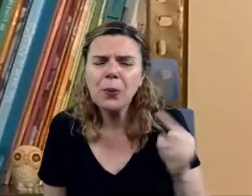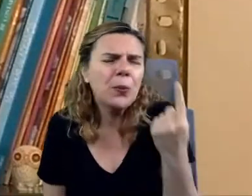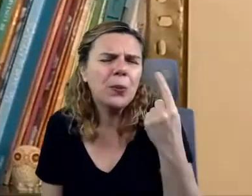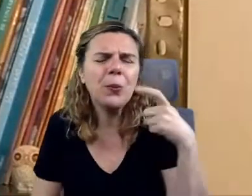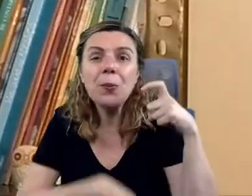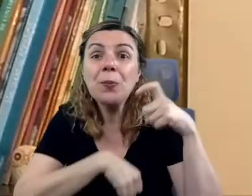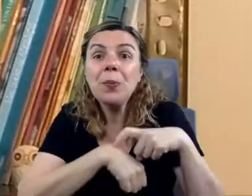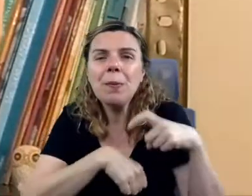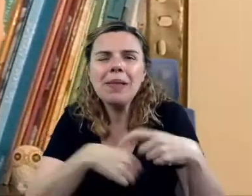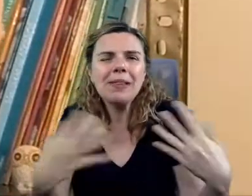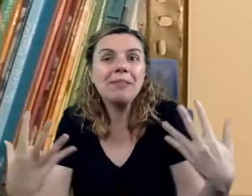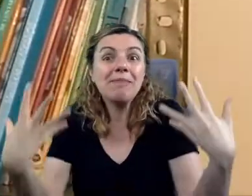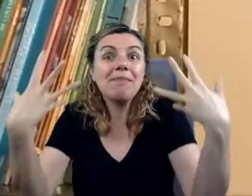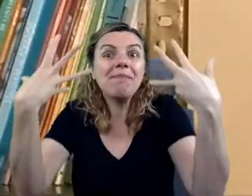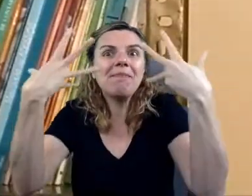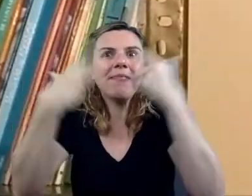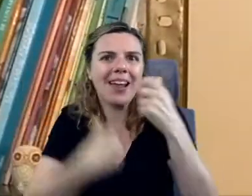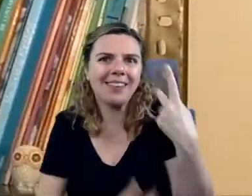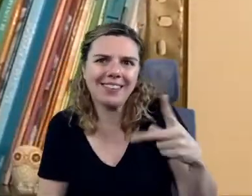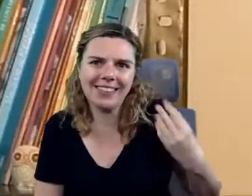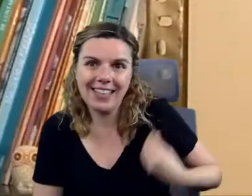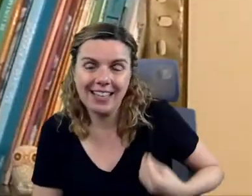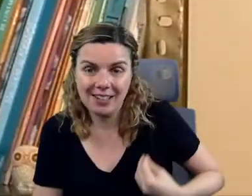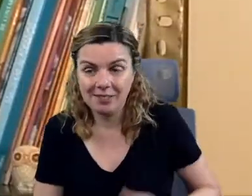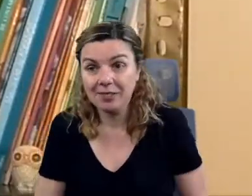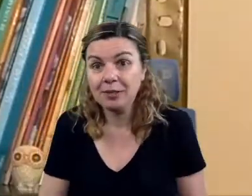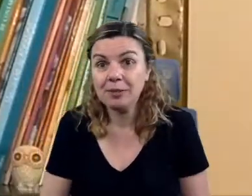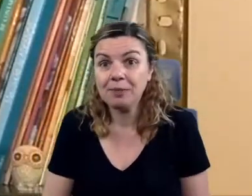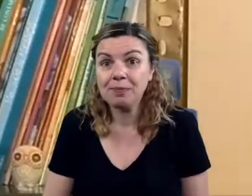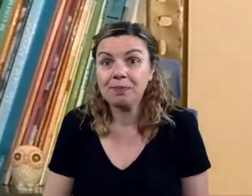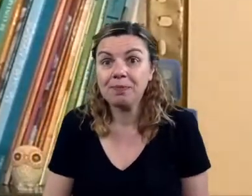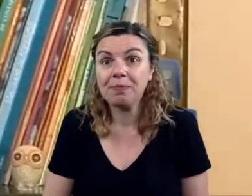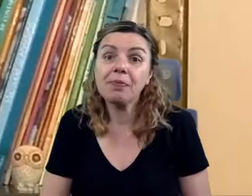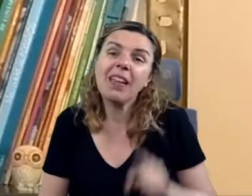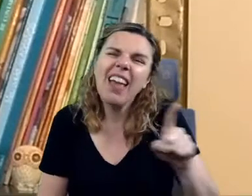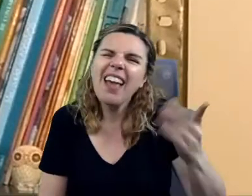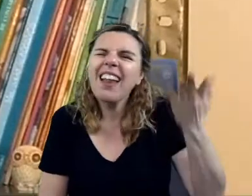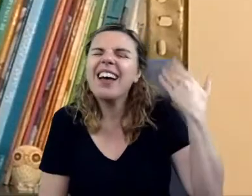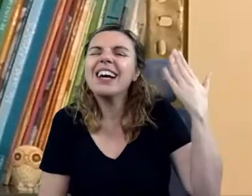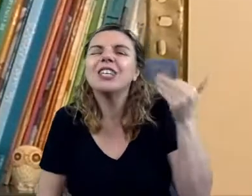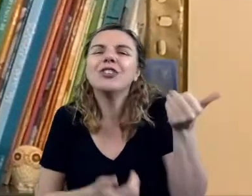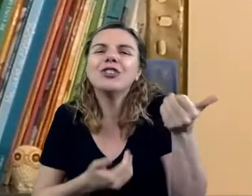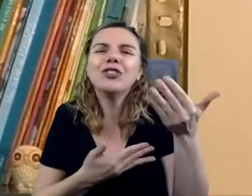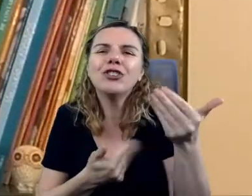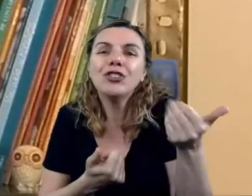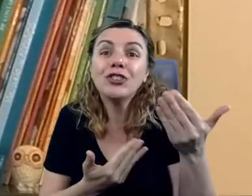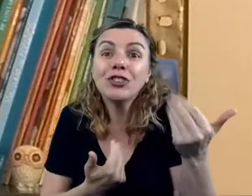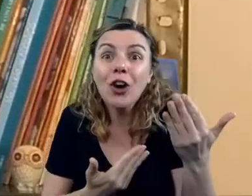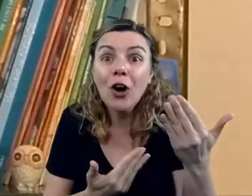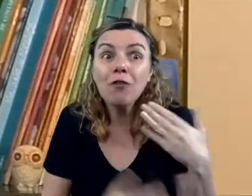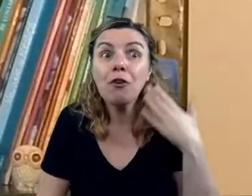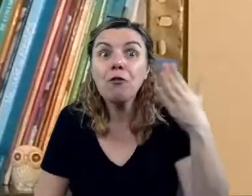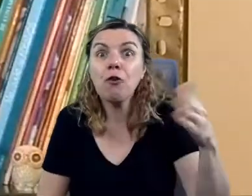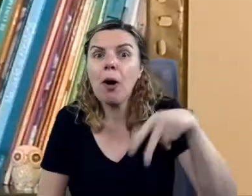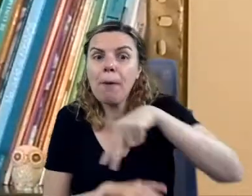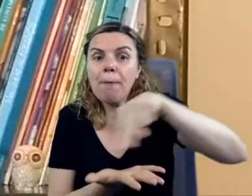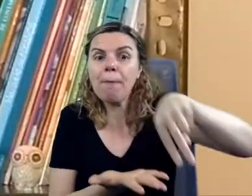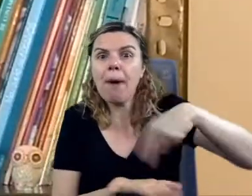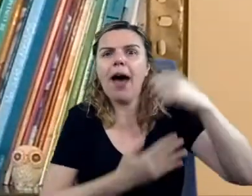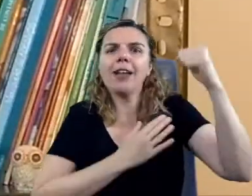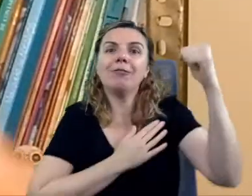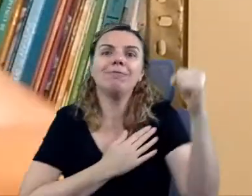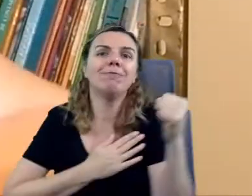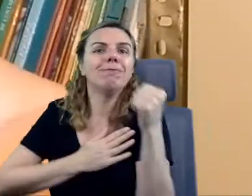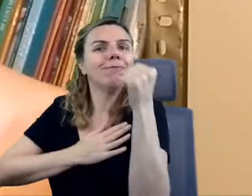o único momento maravilhoso da sua vida. Ela era, então, muito jovem. Tinha ido a um